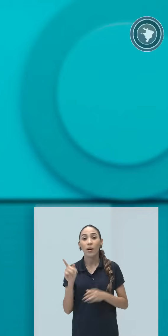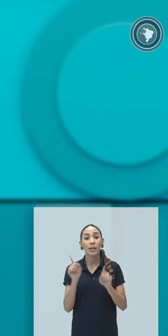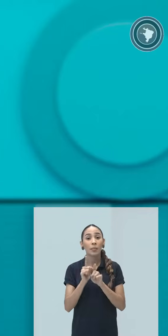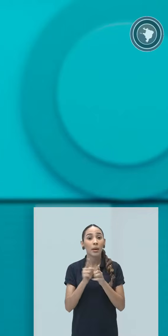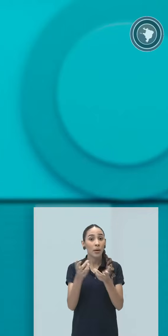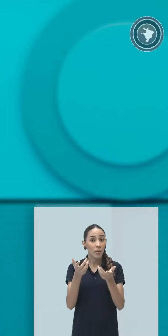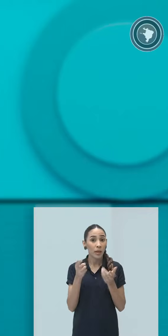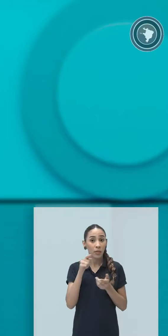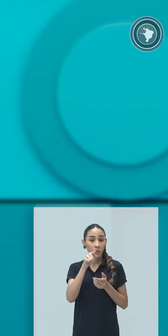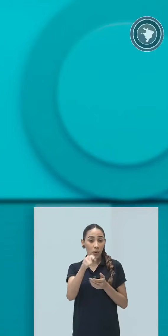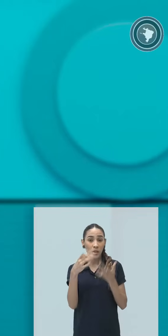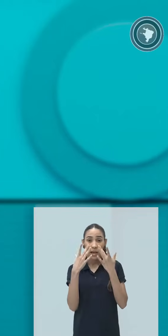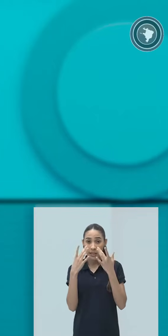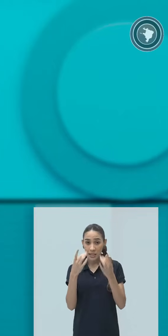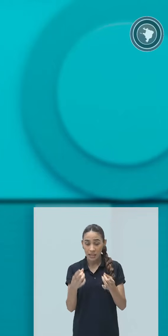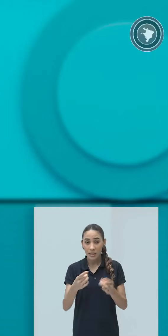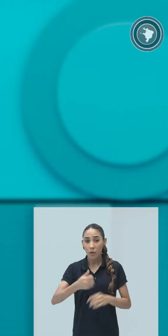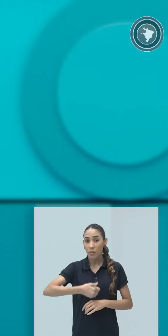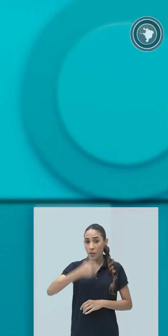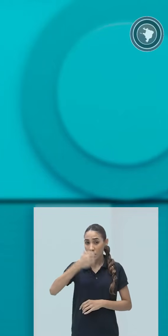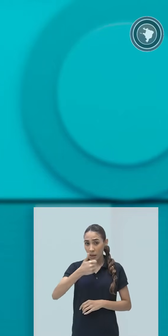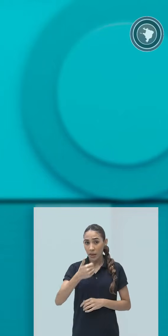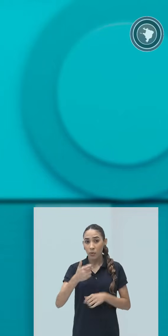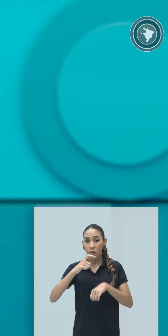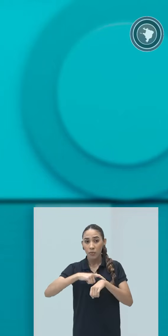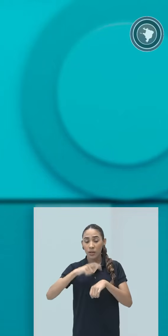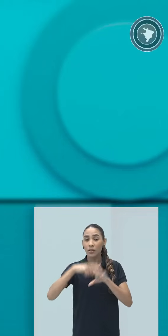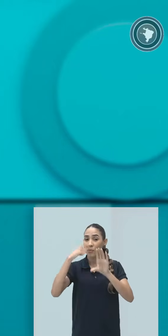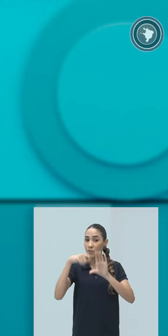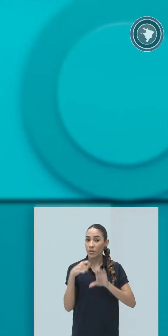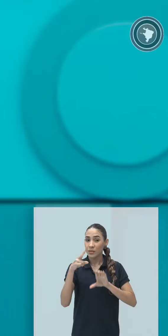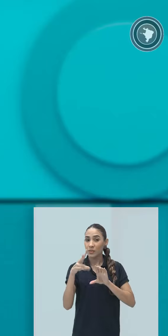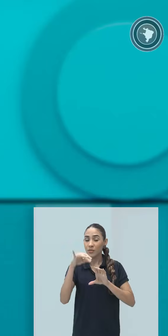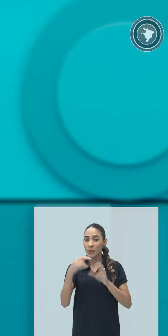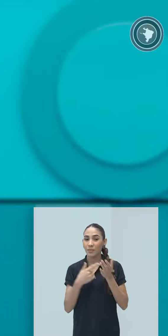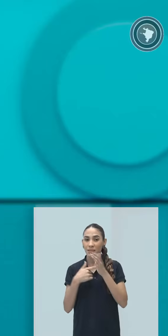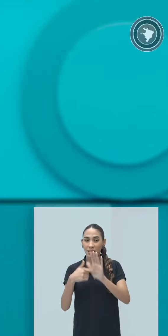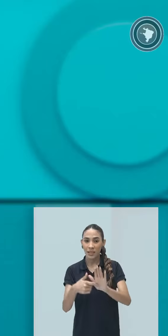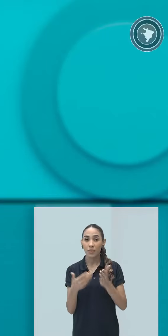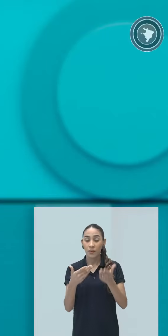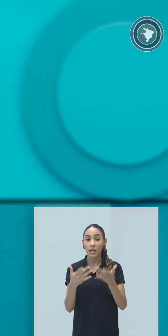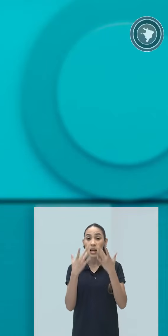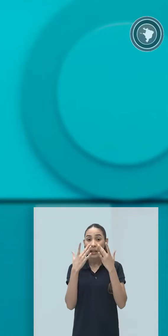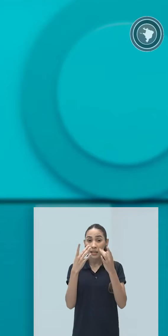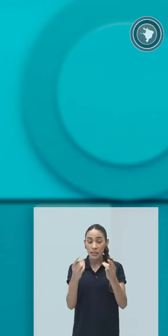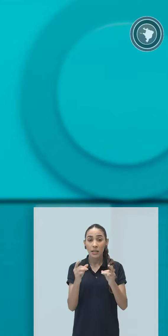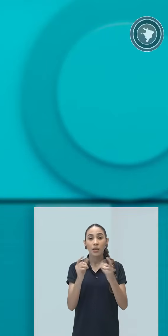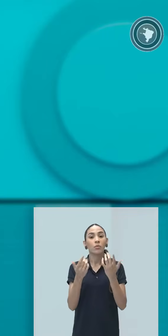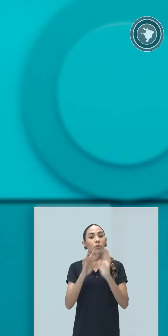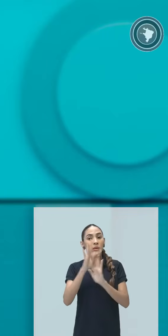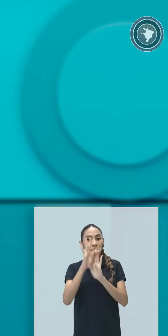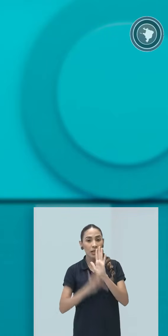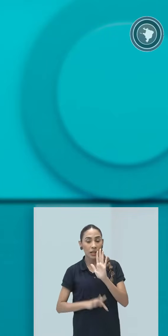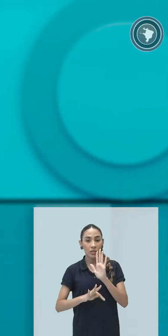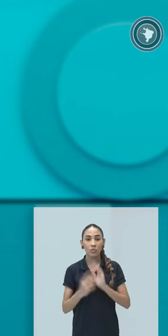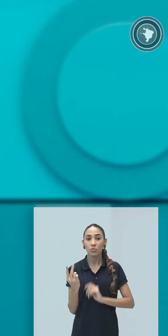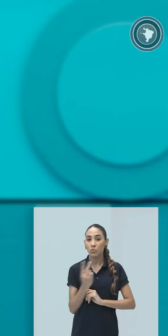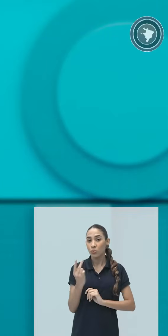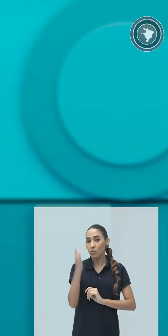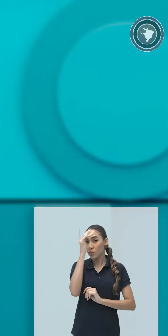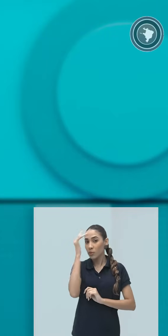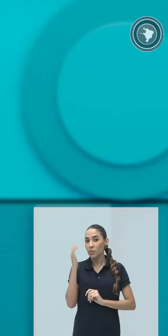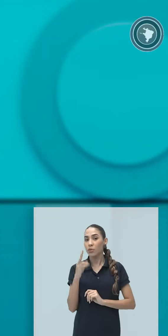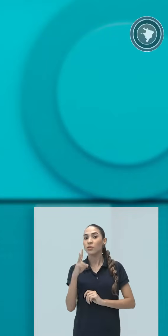vocês prestem bastante atenção nesse primeiro momento, nesse vídeo que vai passar para vocês. Observem os textos que as personagens